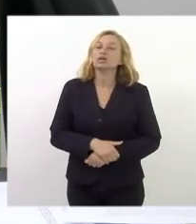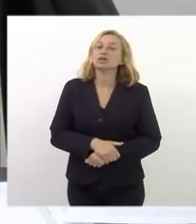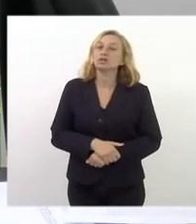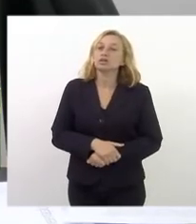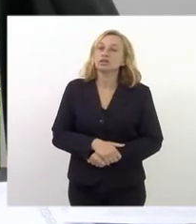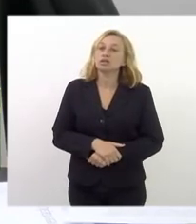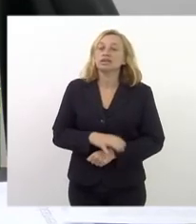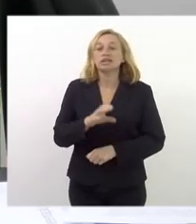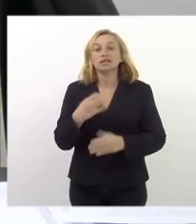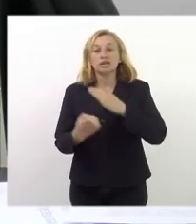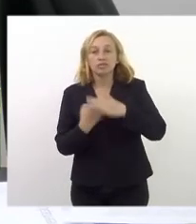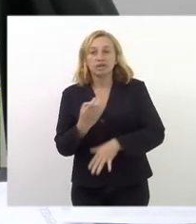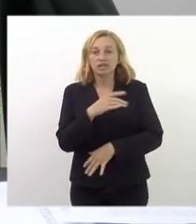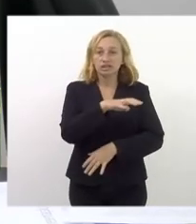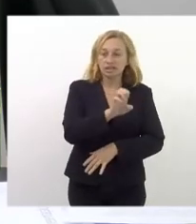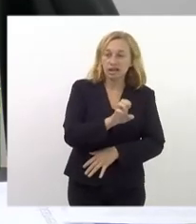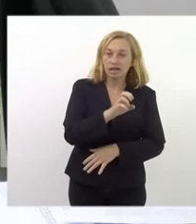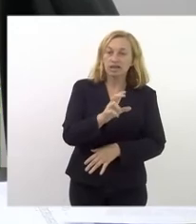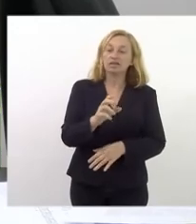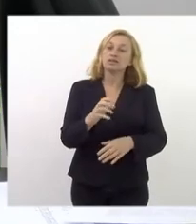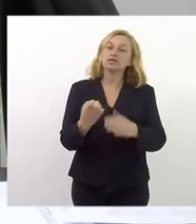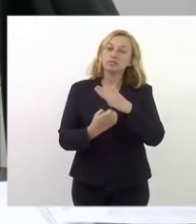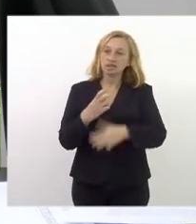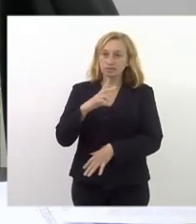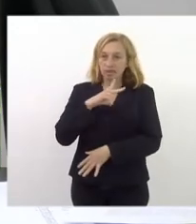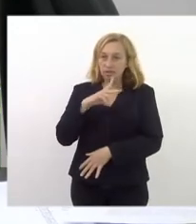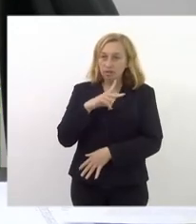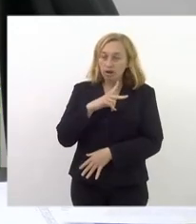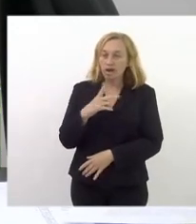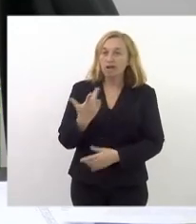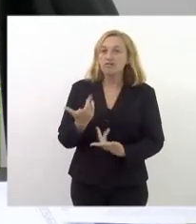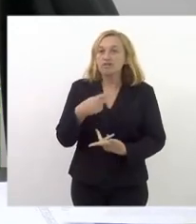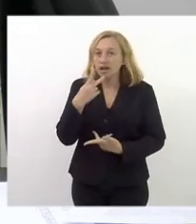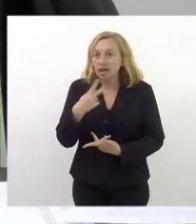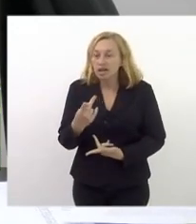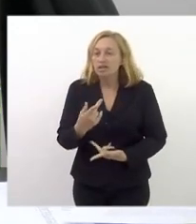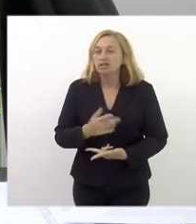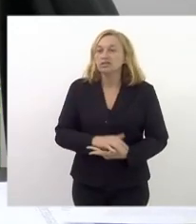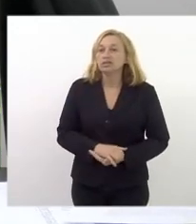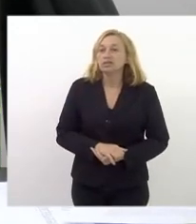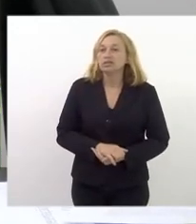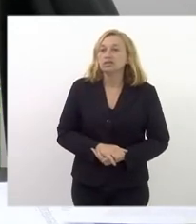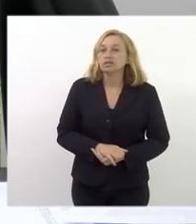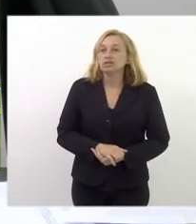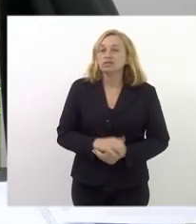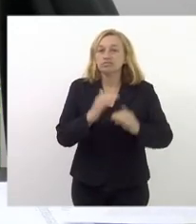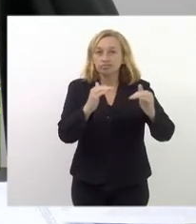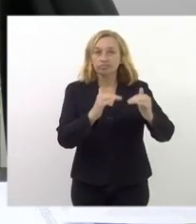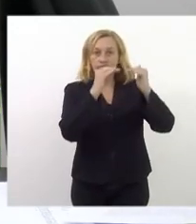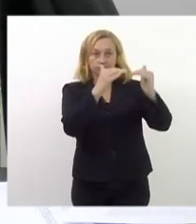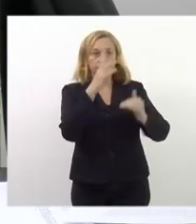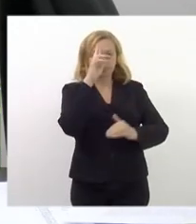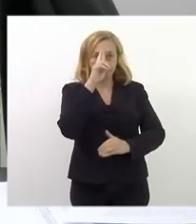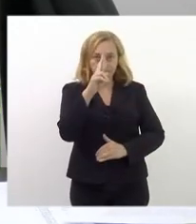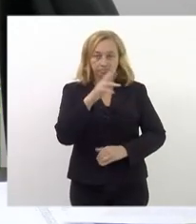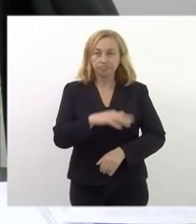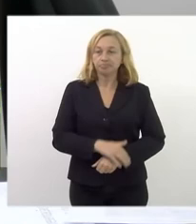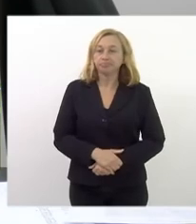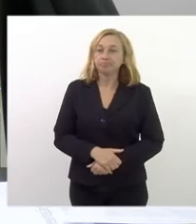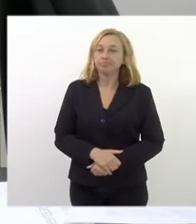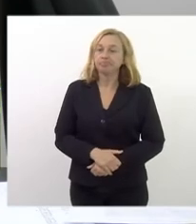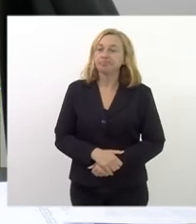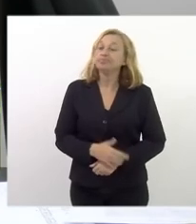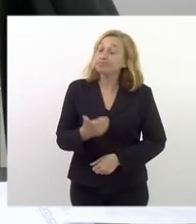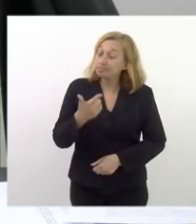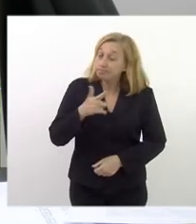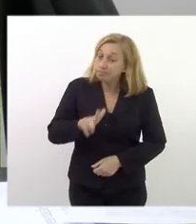da SEDAE à iniciativa privada. Né? Dizer a Vossa Excelência que, mais